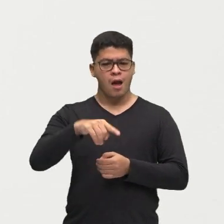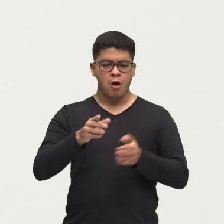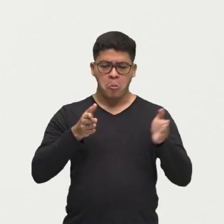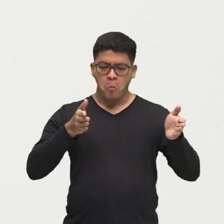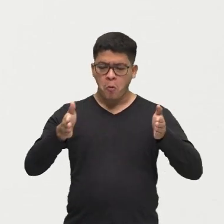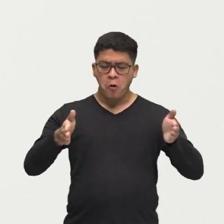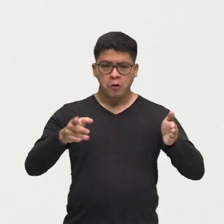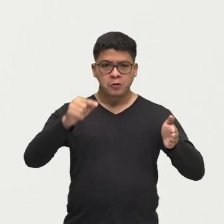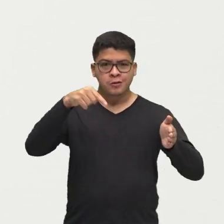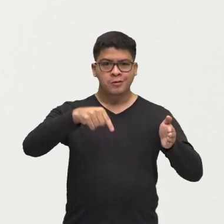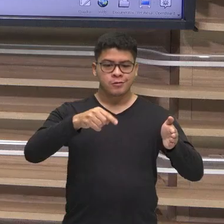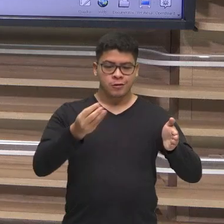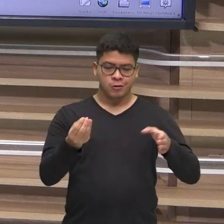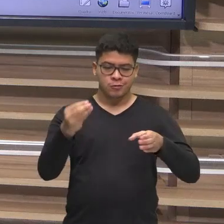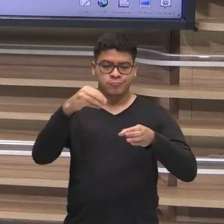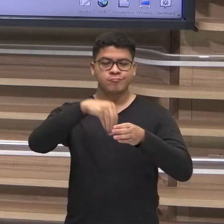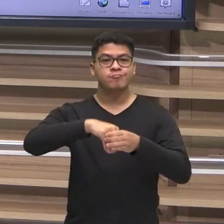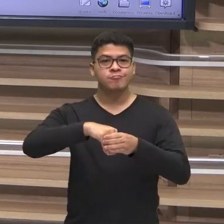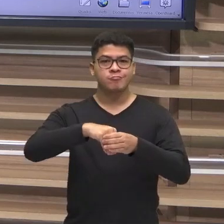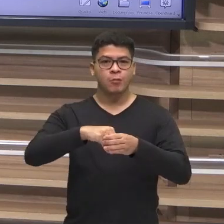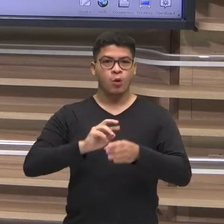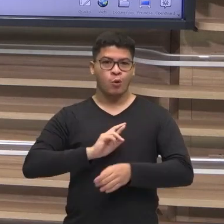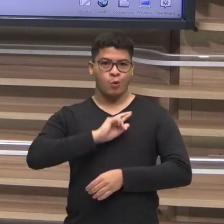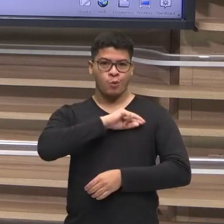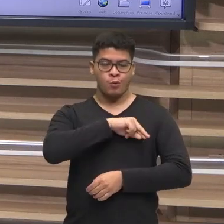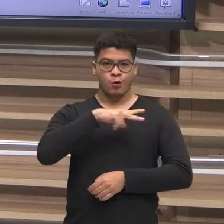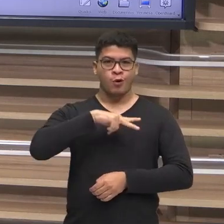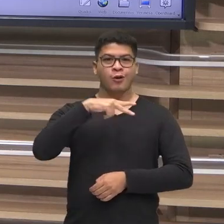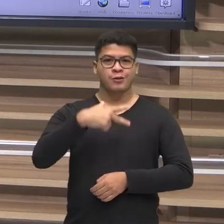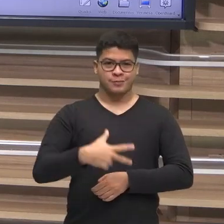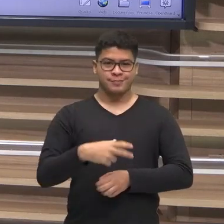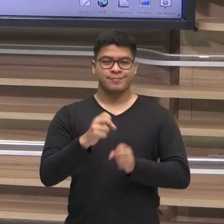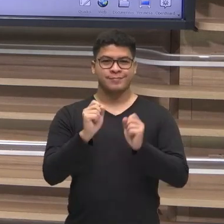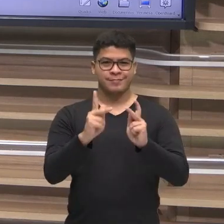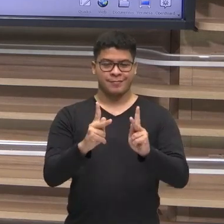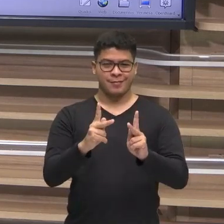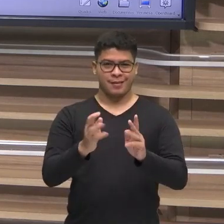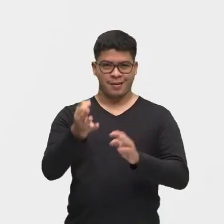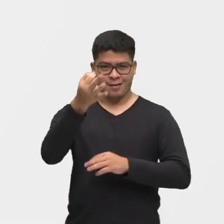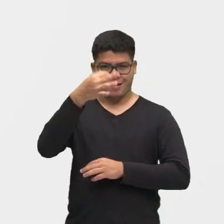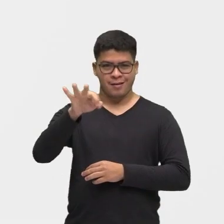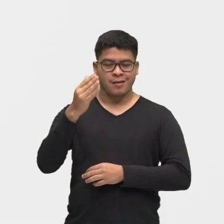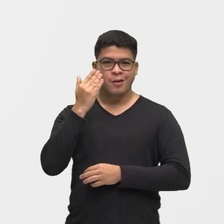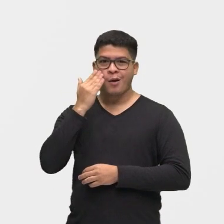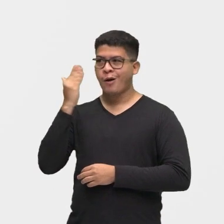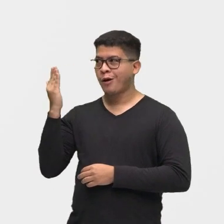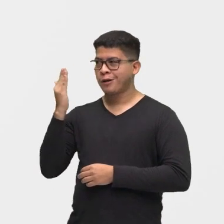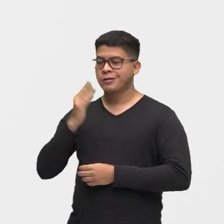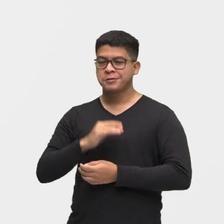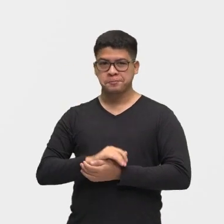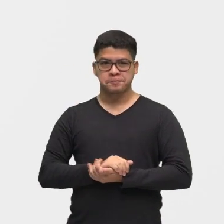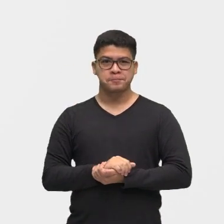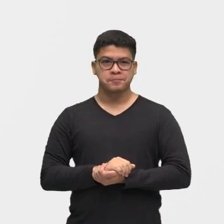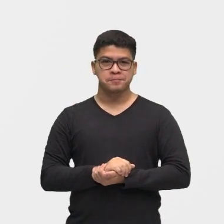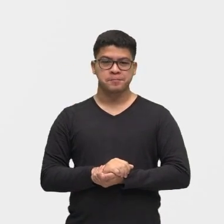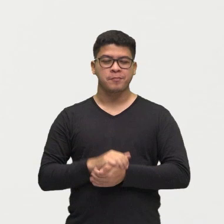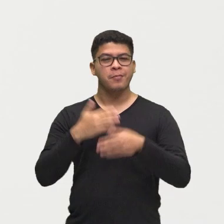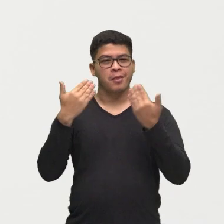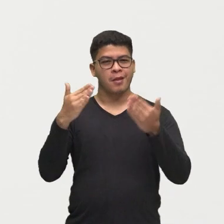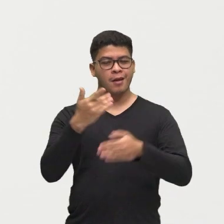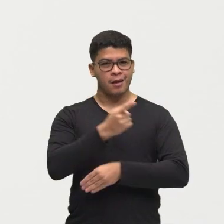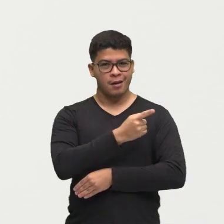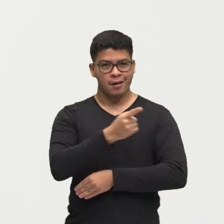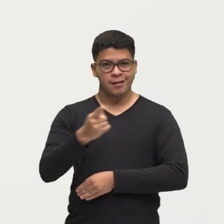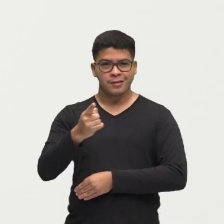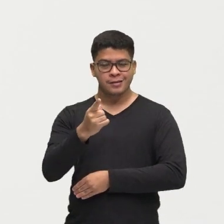do romantismo lá em Portugal, certo? Conferindo o nosso gabarito, observem aí, a alternativa correta,